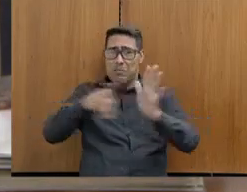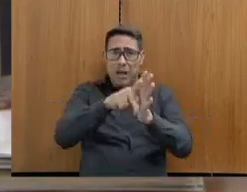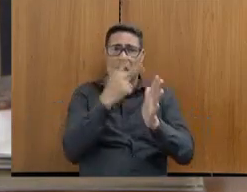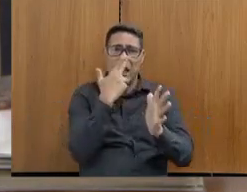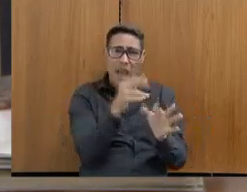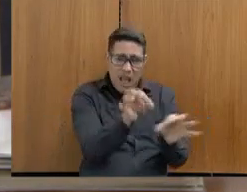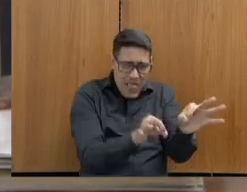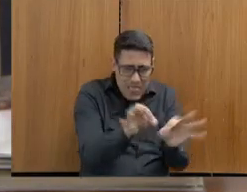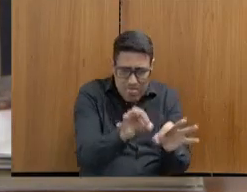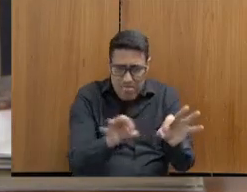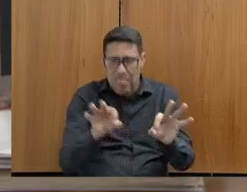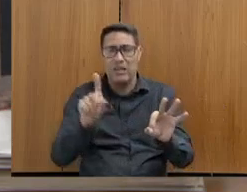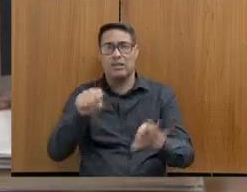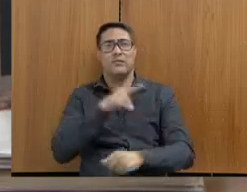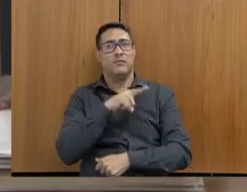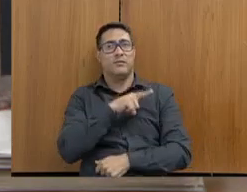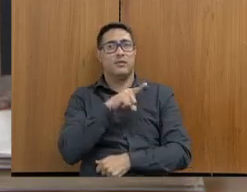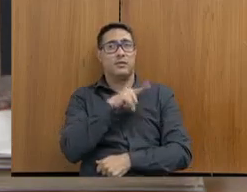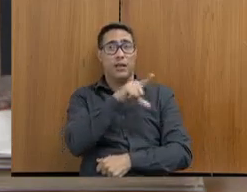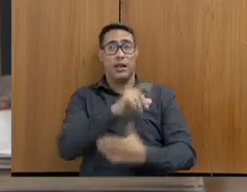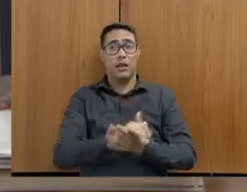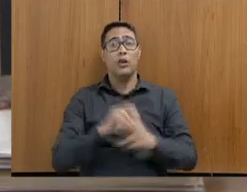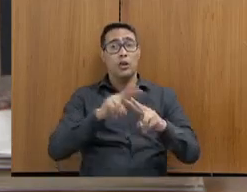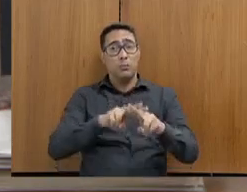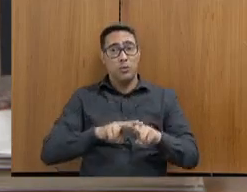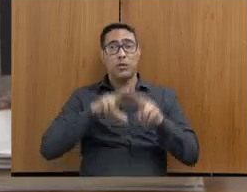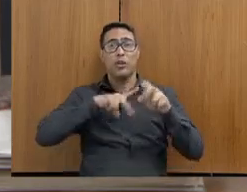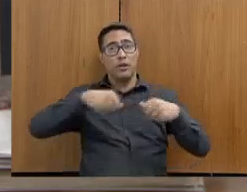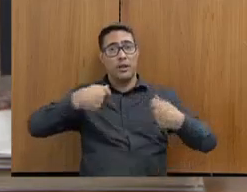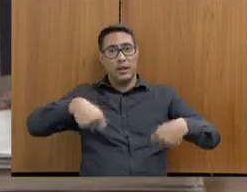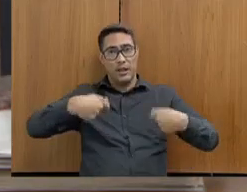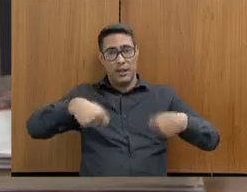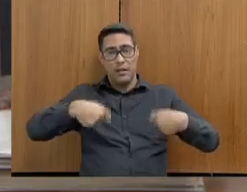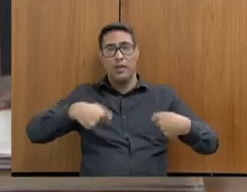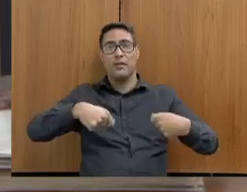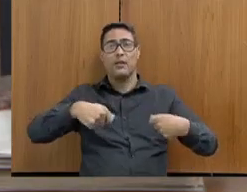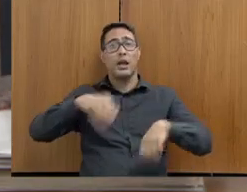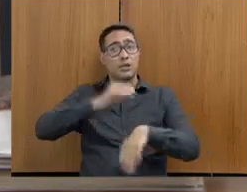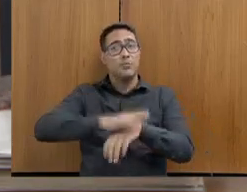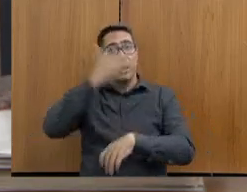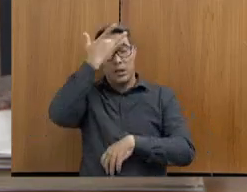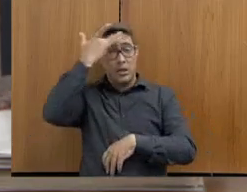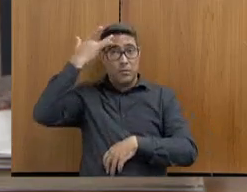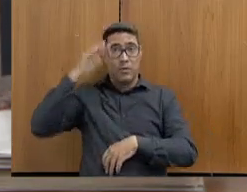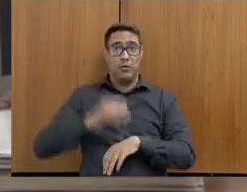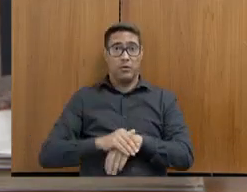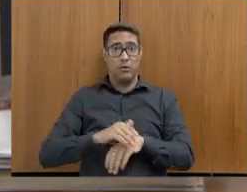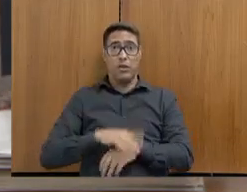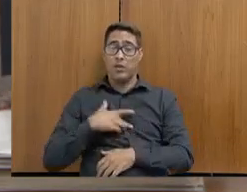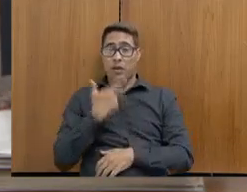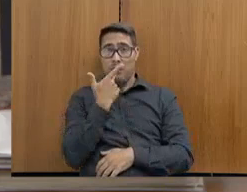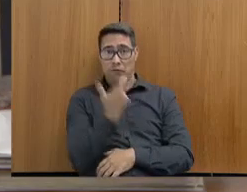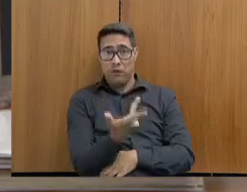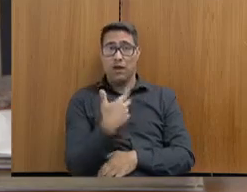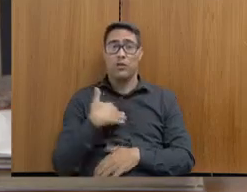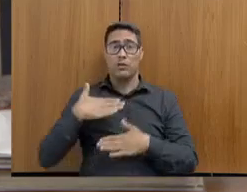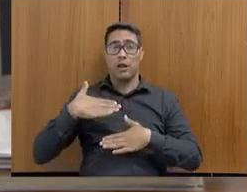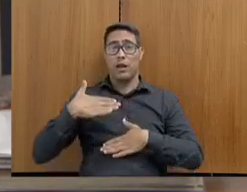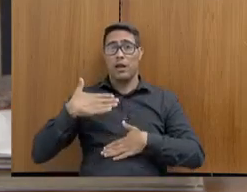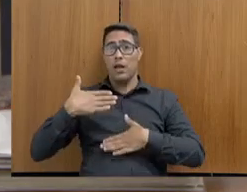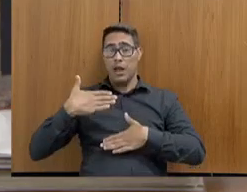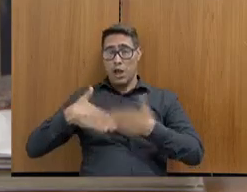né Então a nossa necessidade de mais gente na região quando eu falo da evolução do Estado